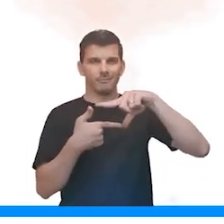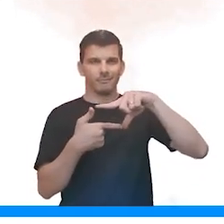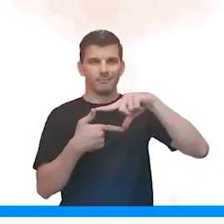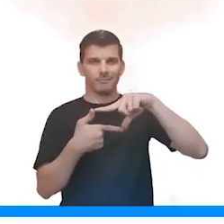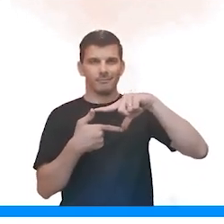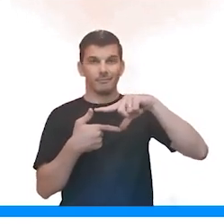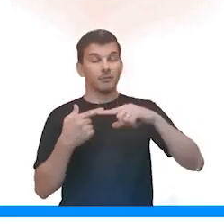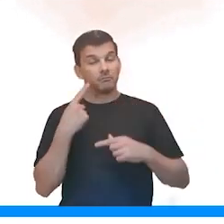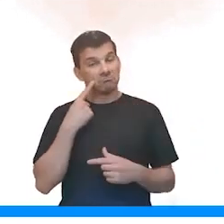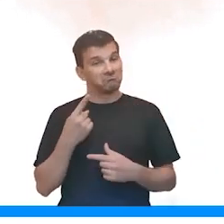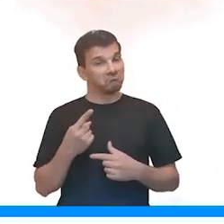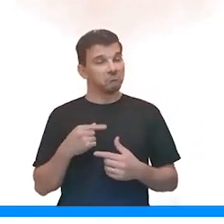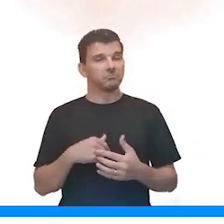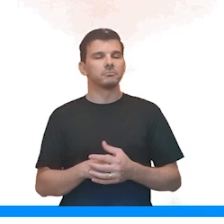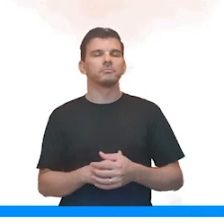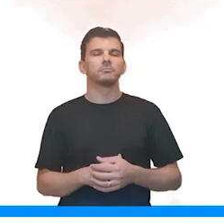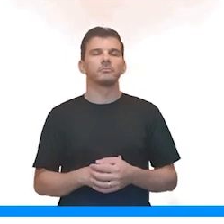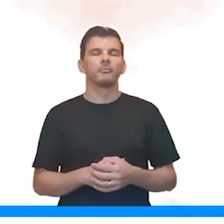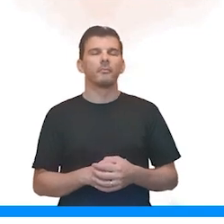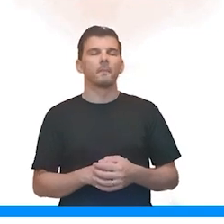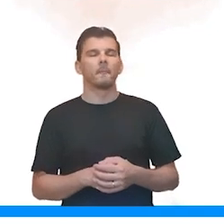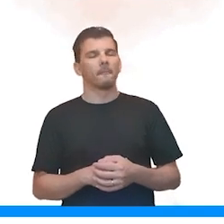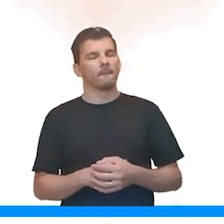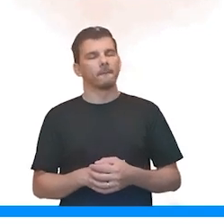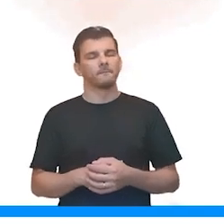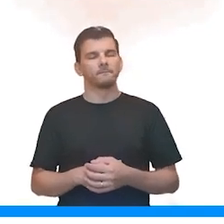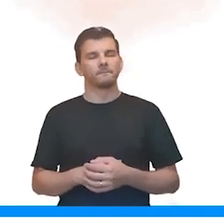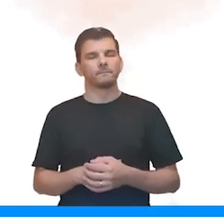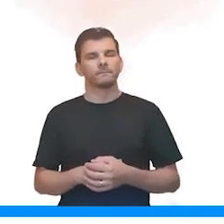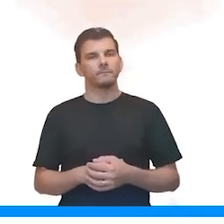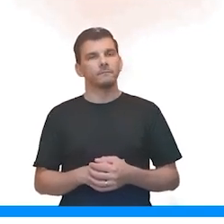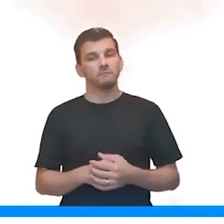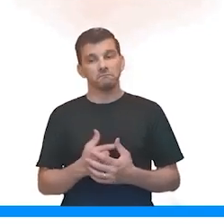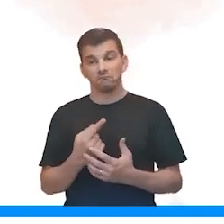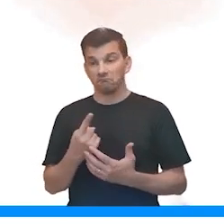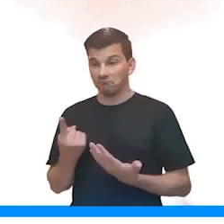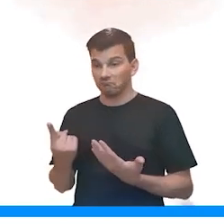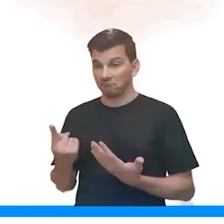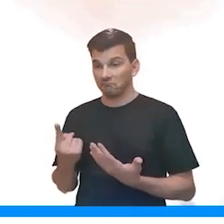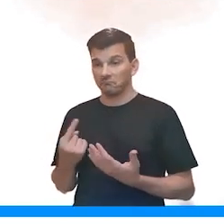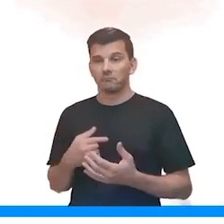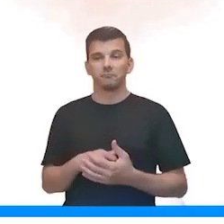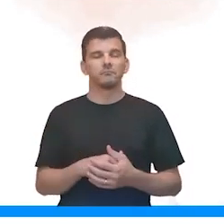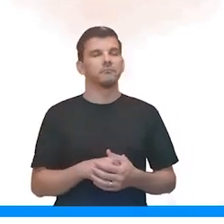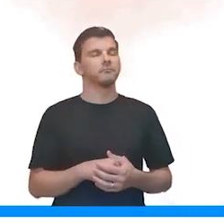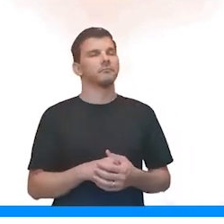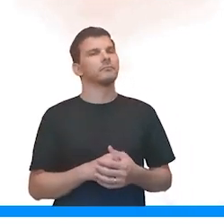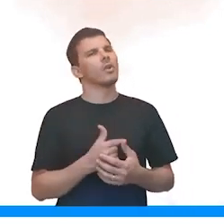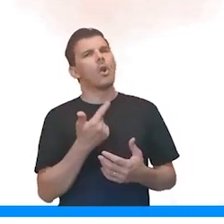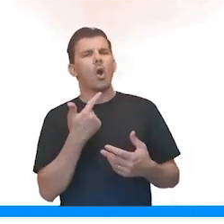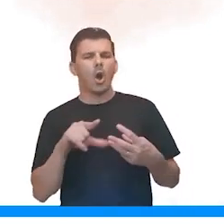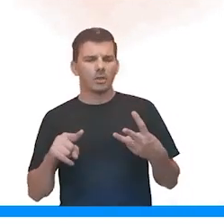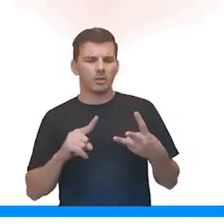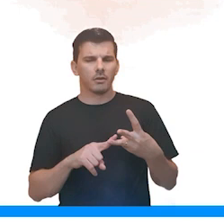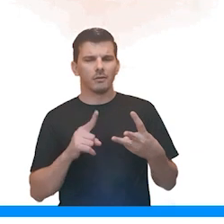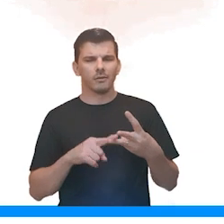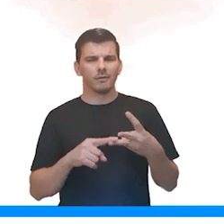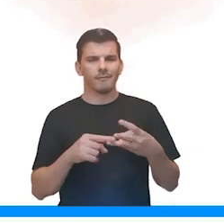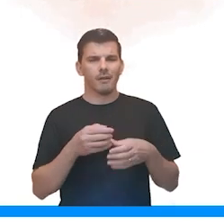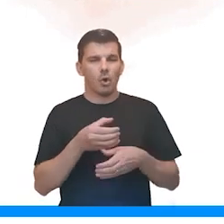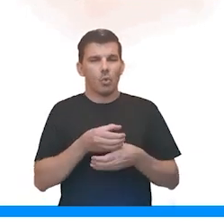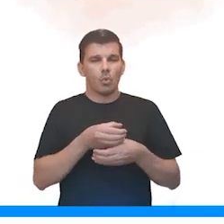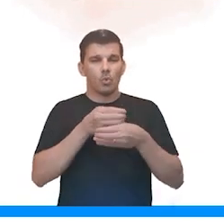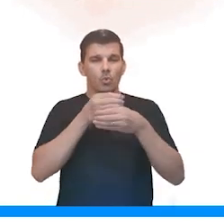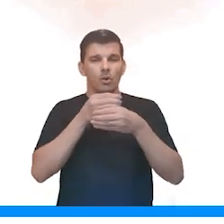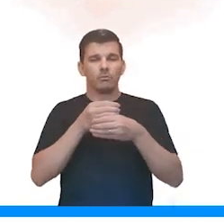um quadrado, agora dá para escrever bonitinho aqui, ó. O trabalho seria L ao quadrado, né? Lado ao